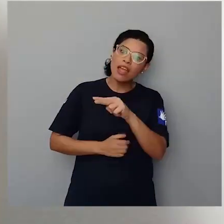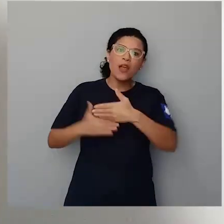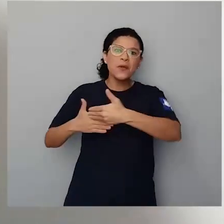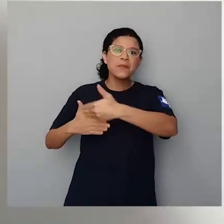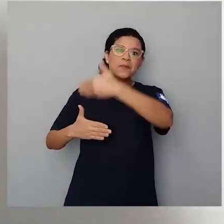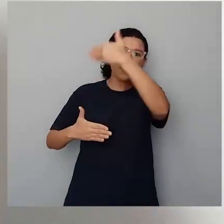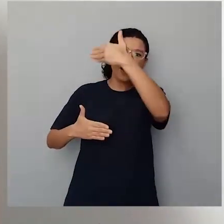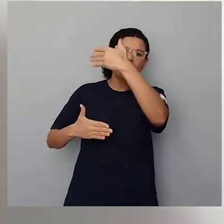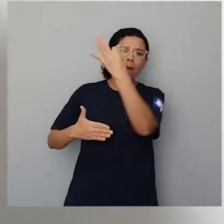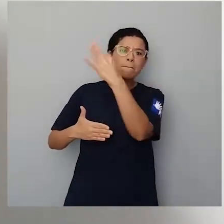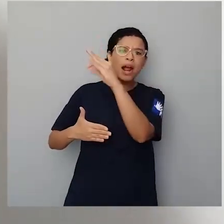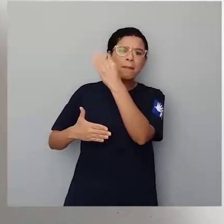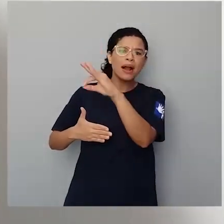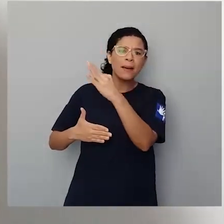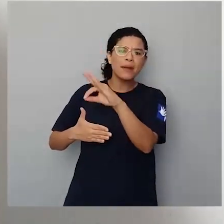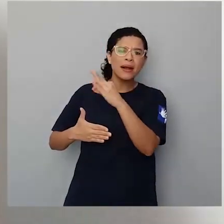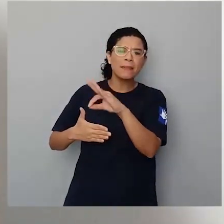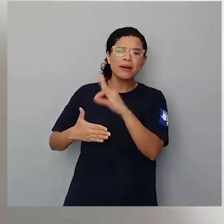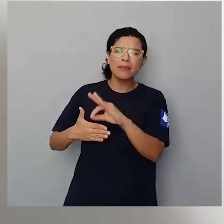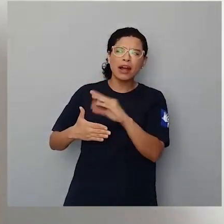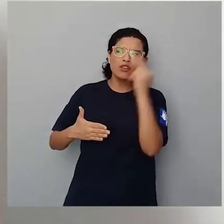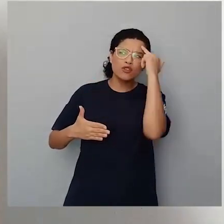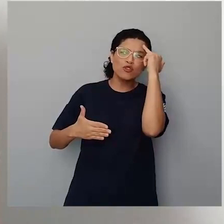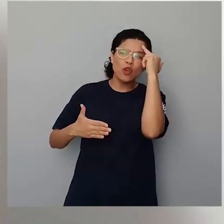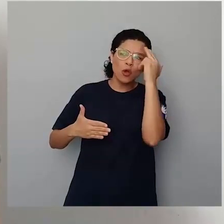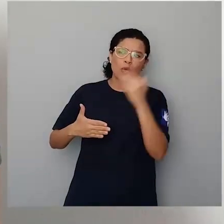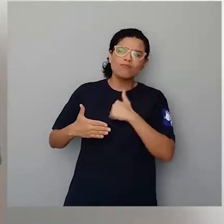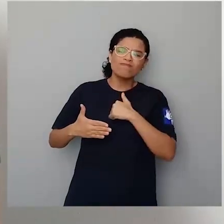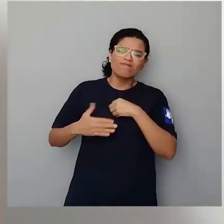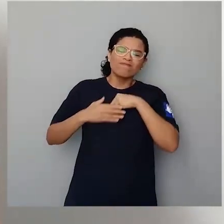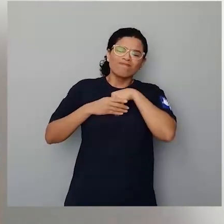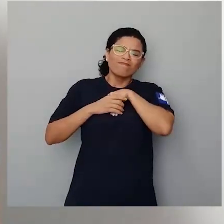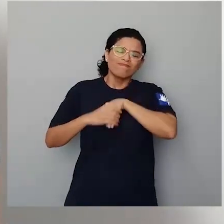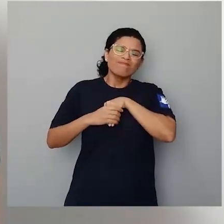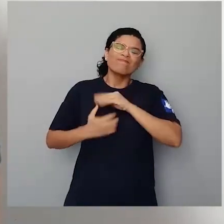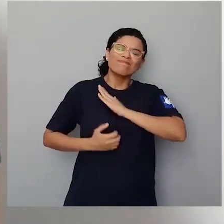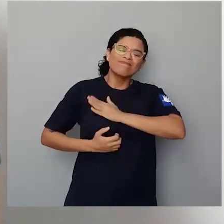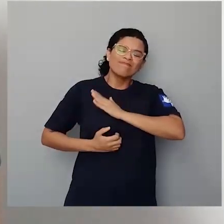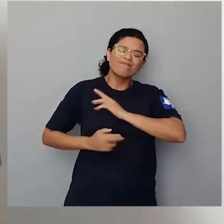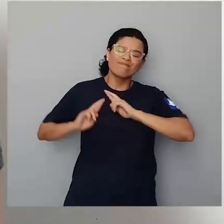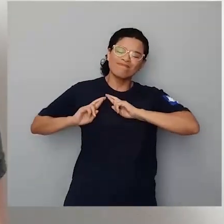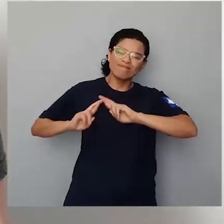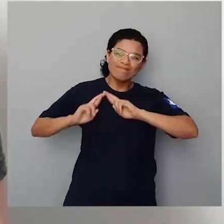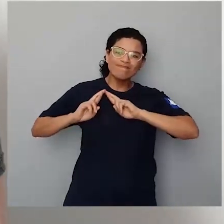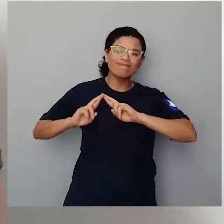parede inteirinha cheia de sonhos. Enche o coração de esperança, não é? E